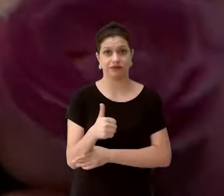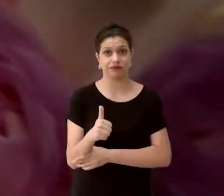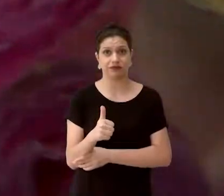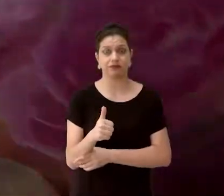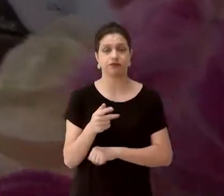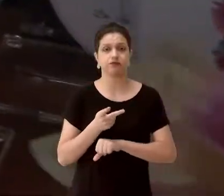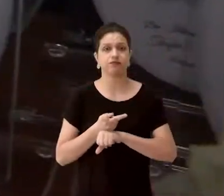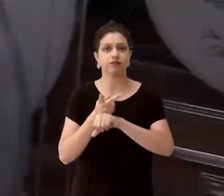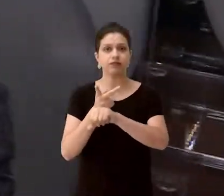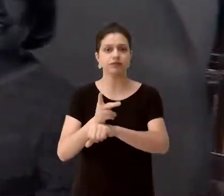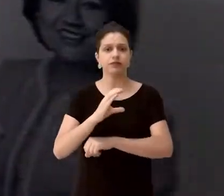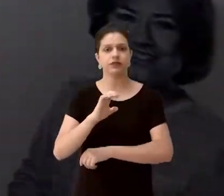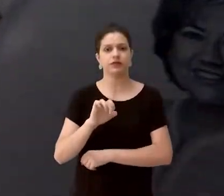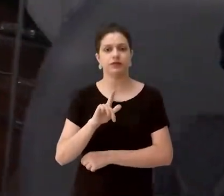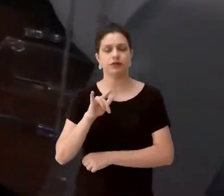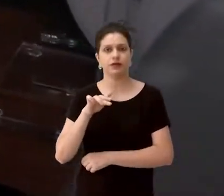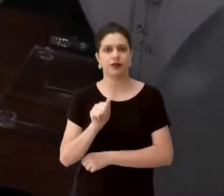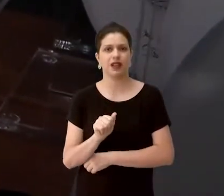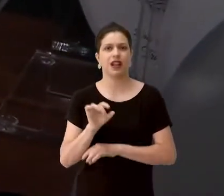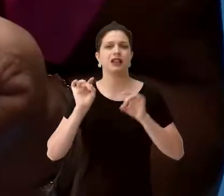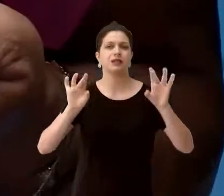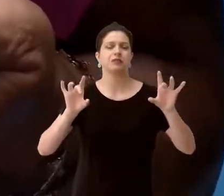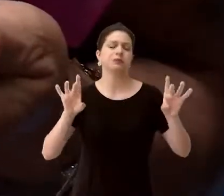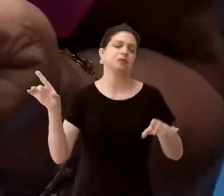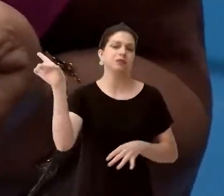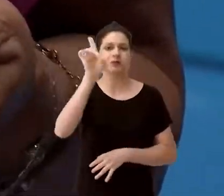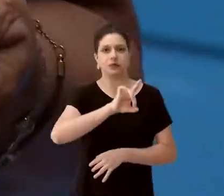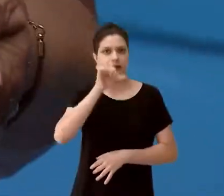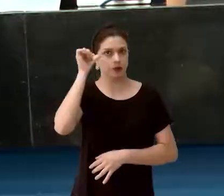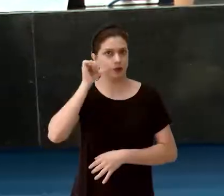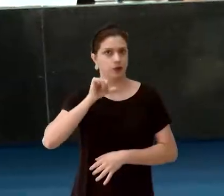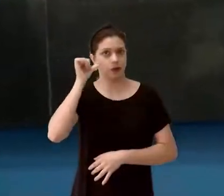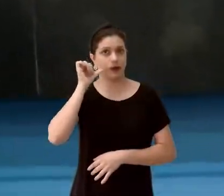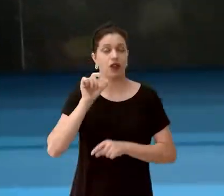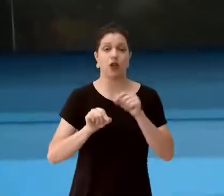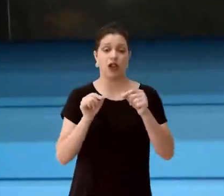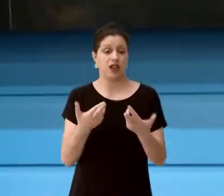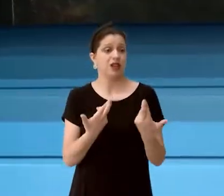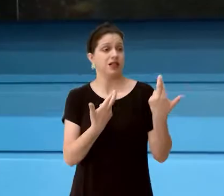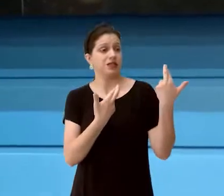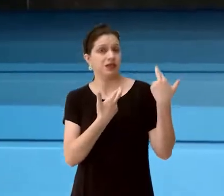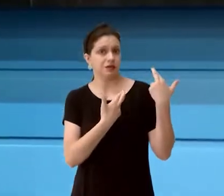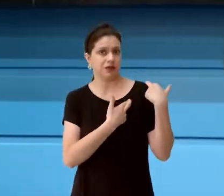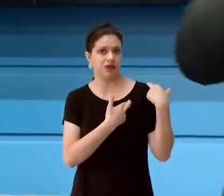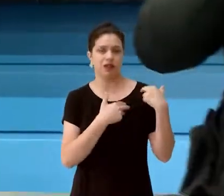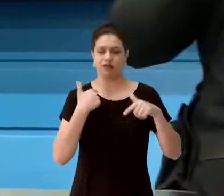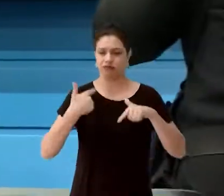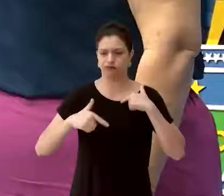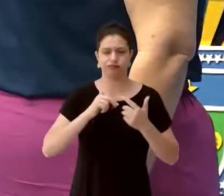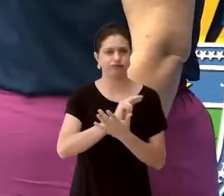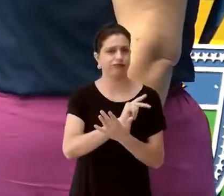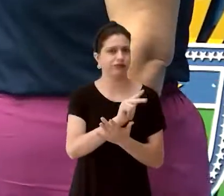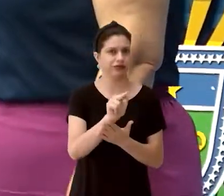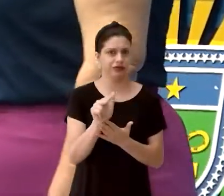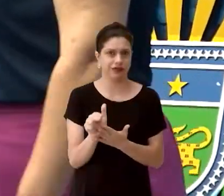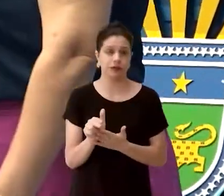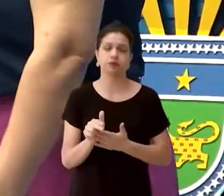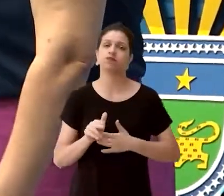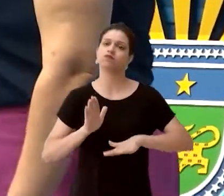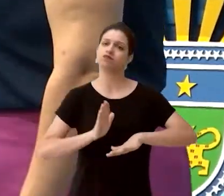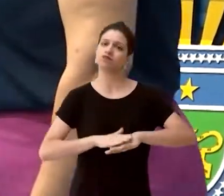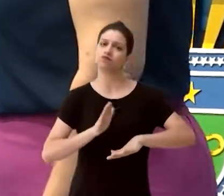em 2011, o troféu Celina Jalad reconhece, em comemoração ao Dia Internacional da Mulher, aquelas responsáveis por